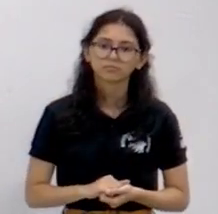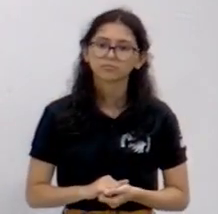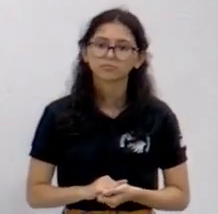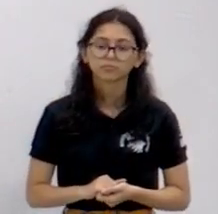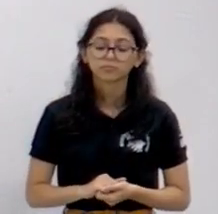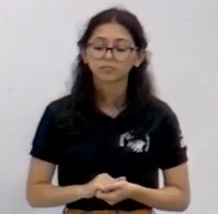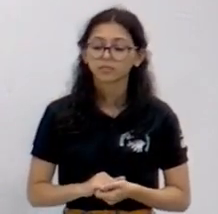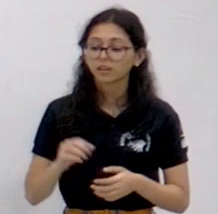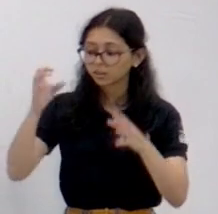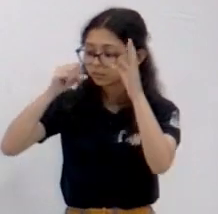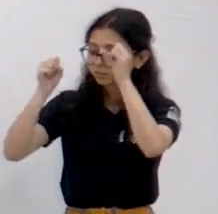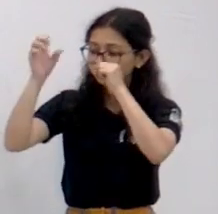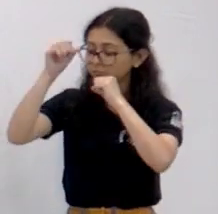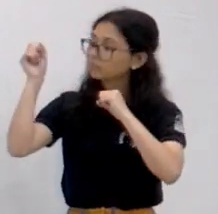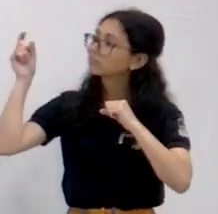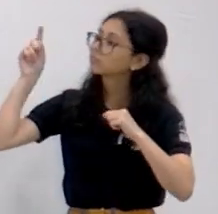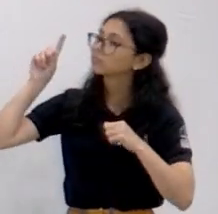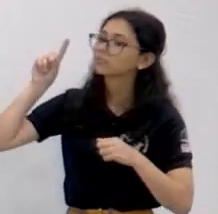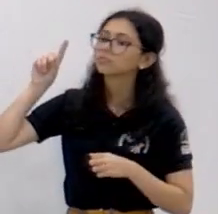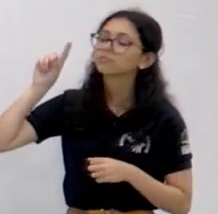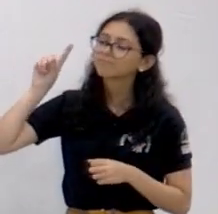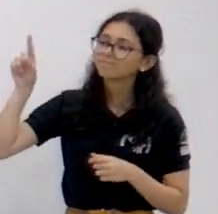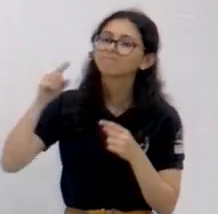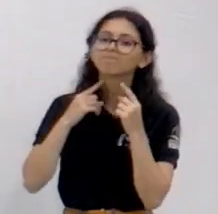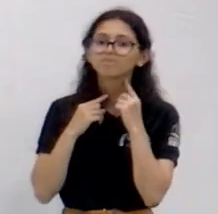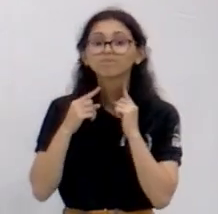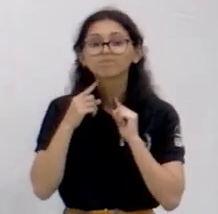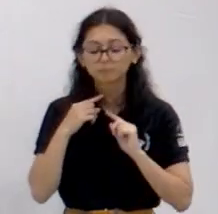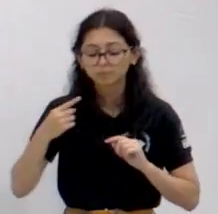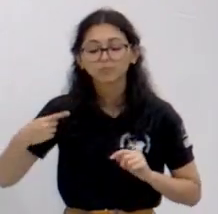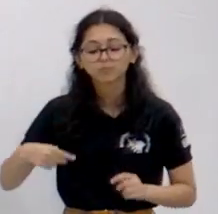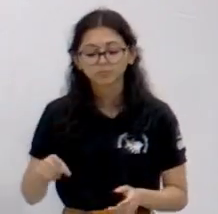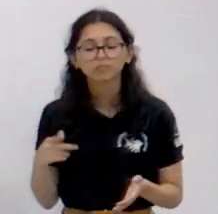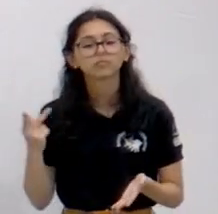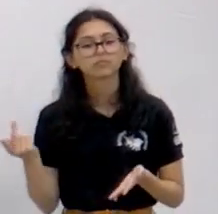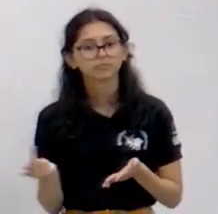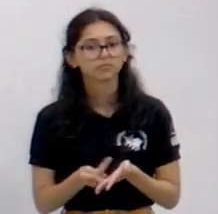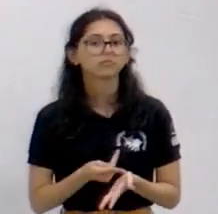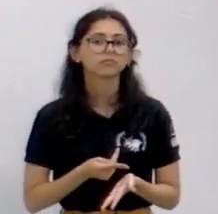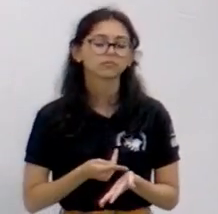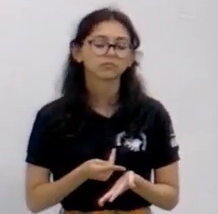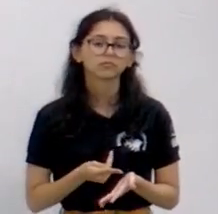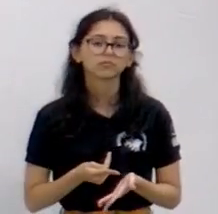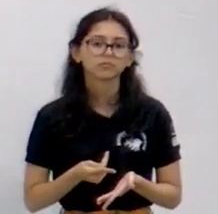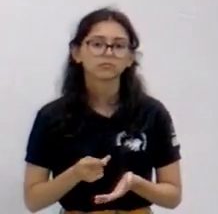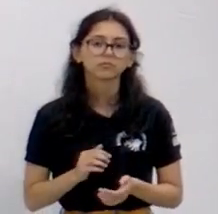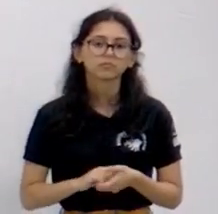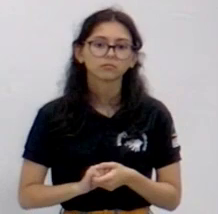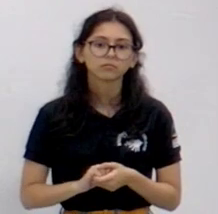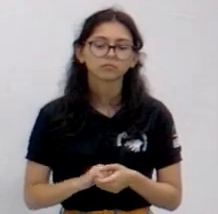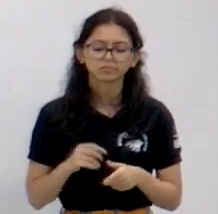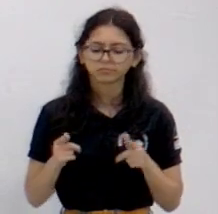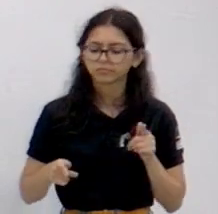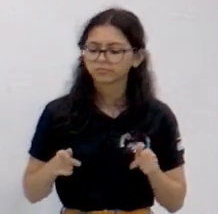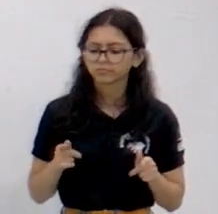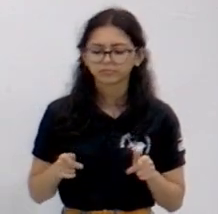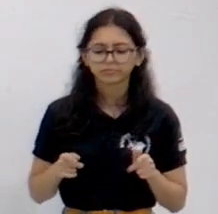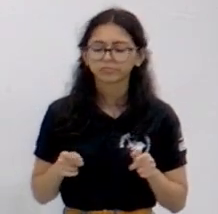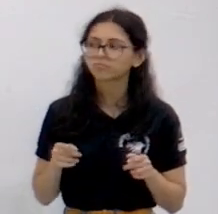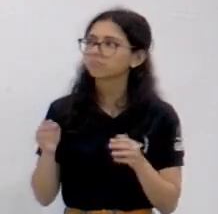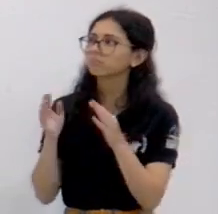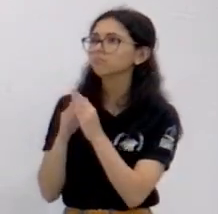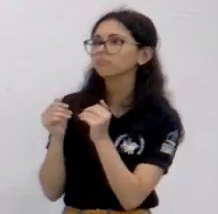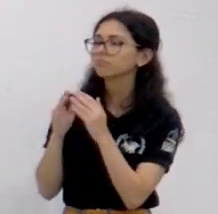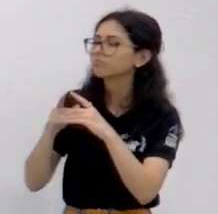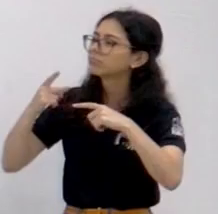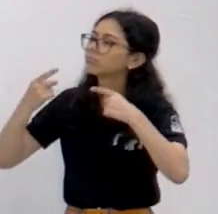é assim? Em nenhum momento nós encontramos Gideão questionando, barganhando com Deus, Senhor, 310, 300, não,